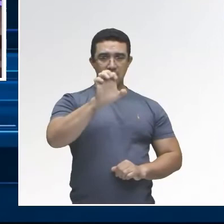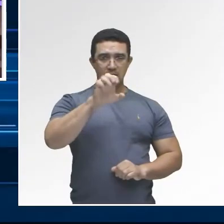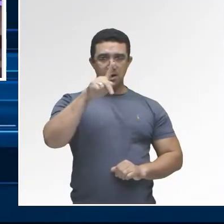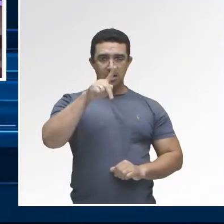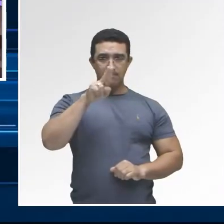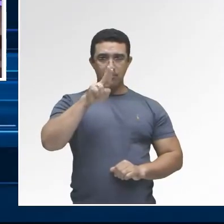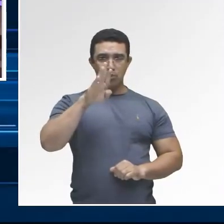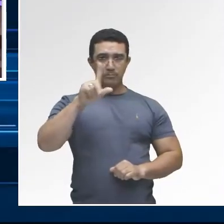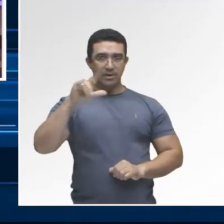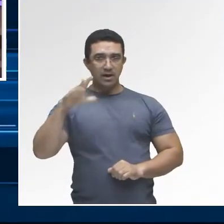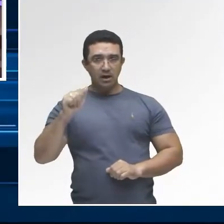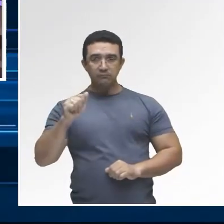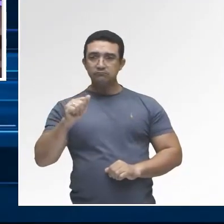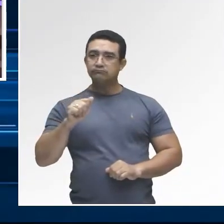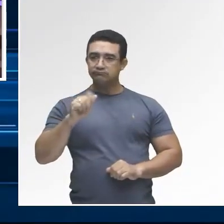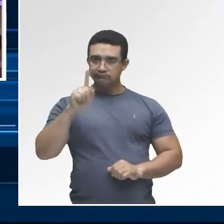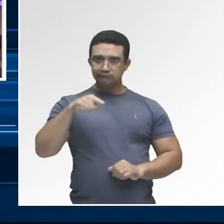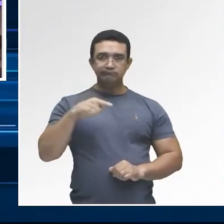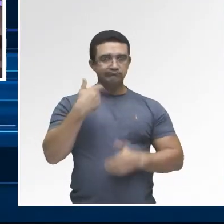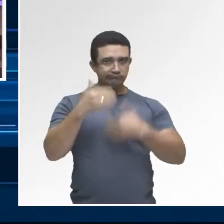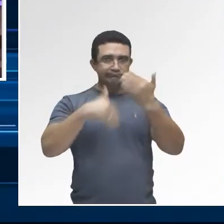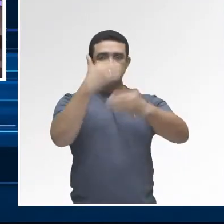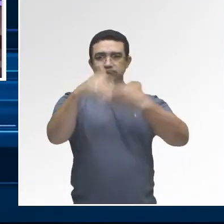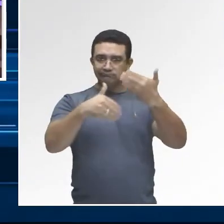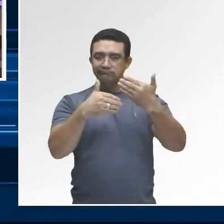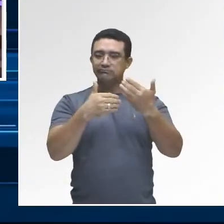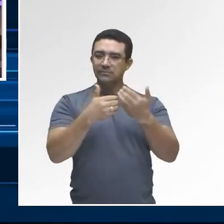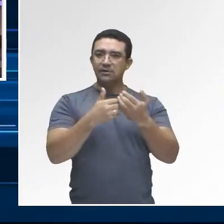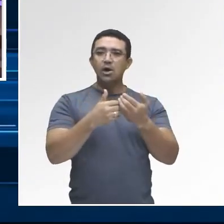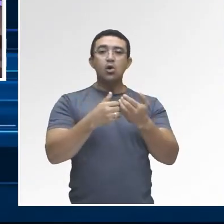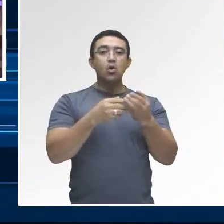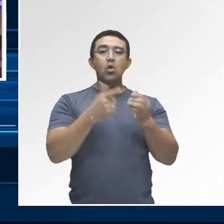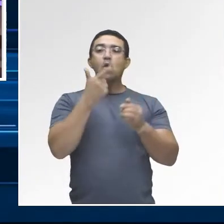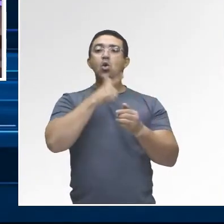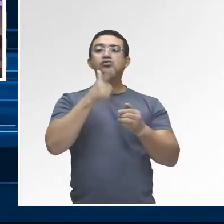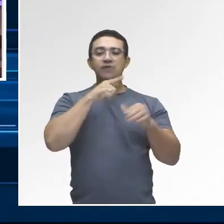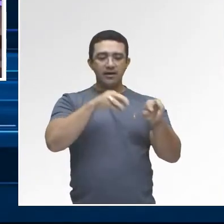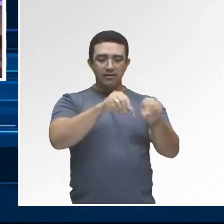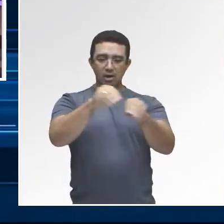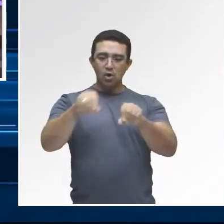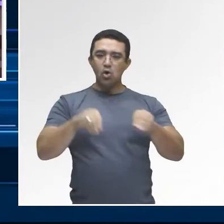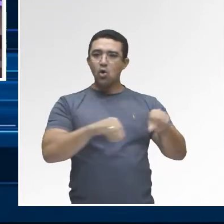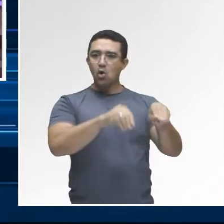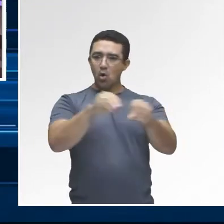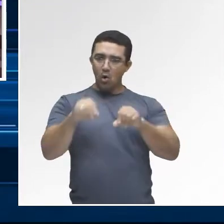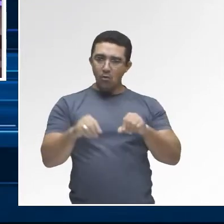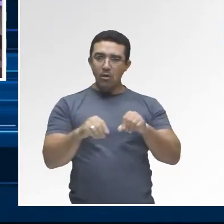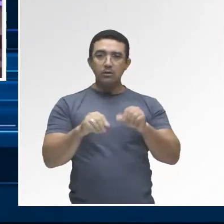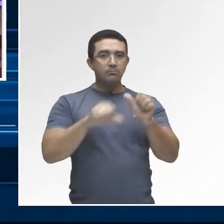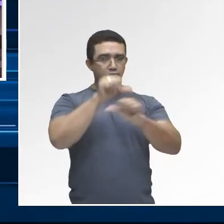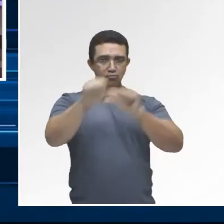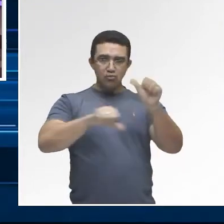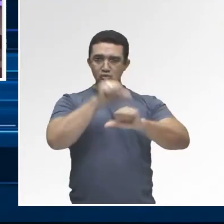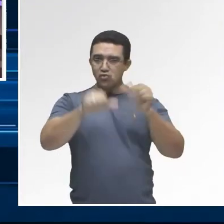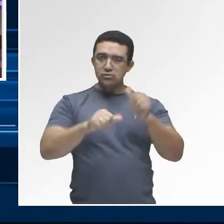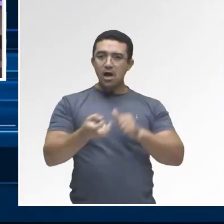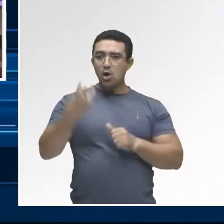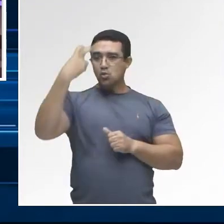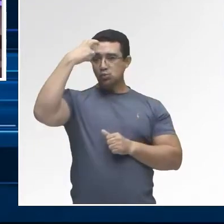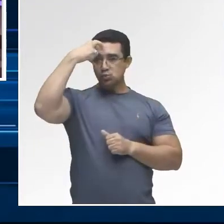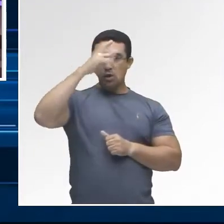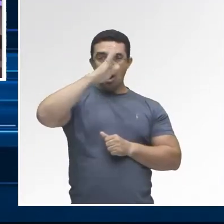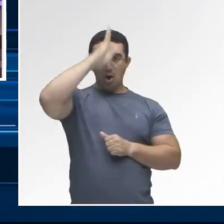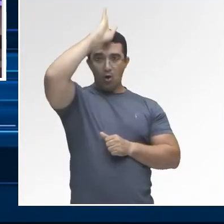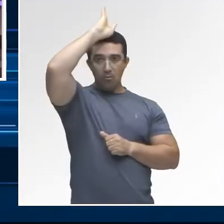trazer muitas terras para Roma, certo? Vai mudar totalmente ali a cultura romana, porque eles vão trazer